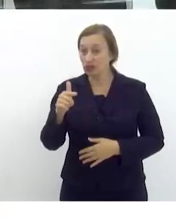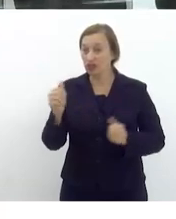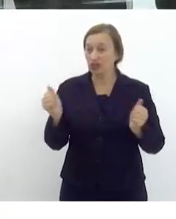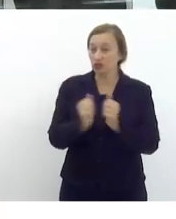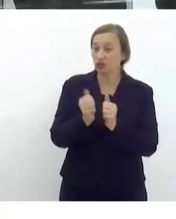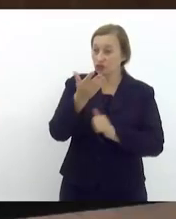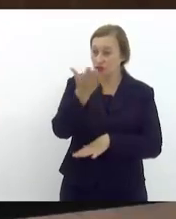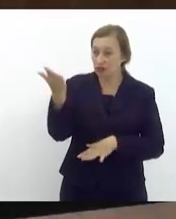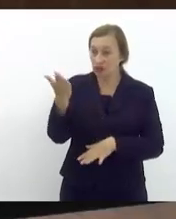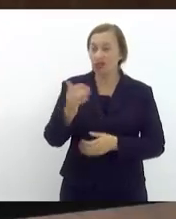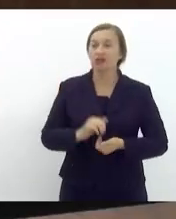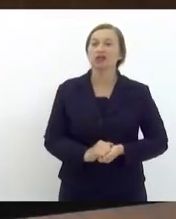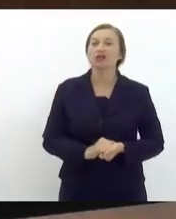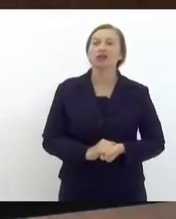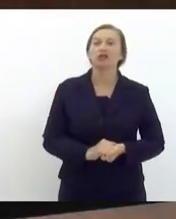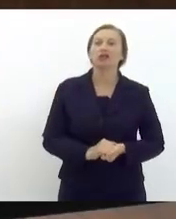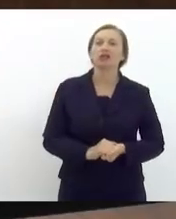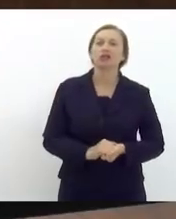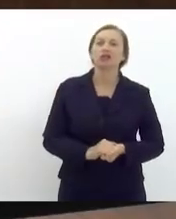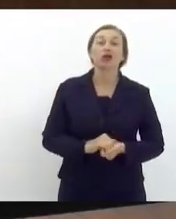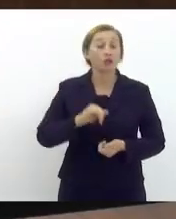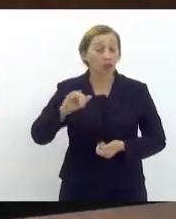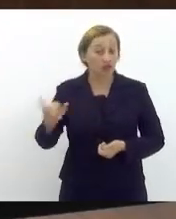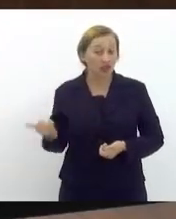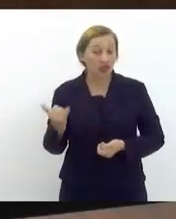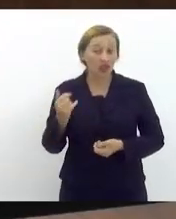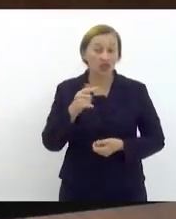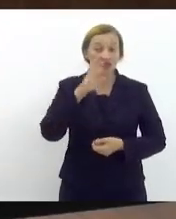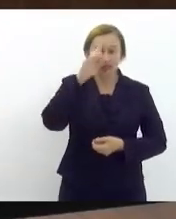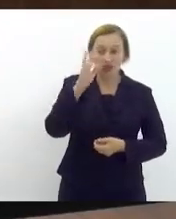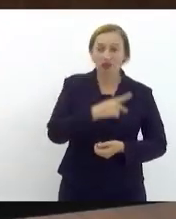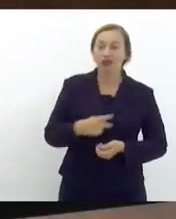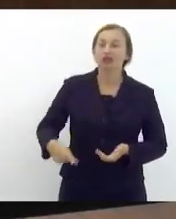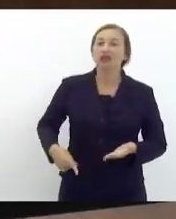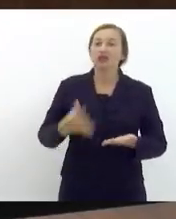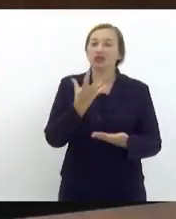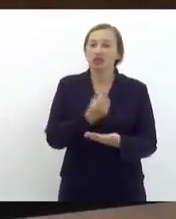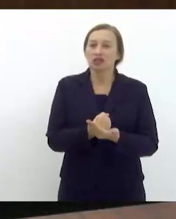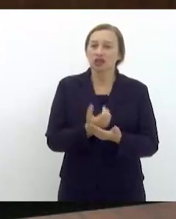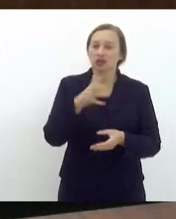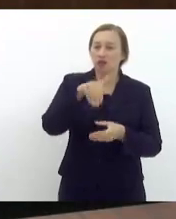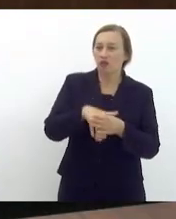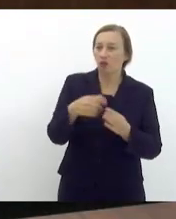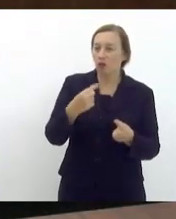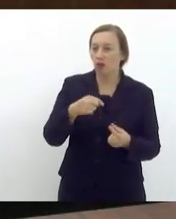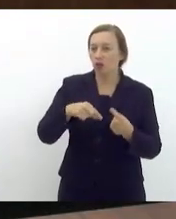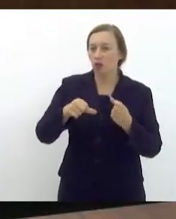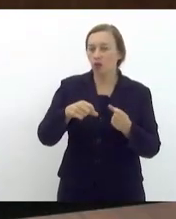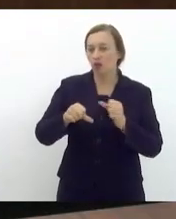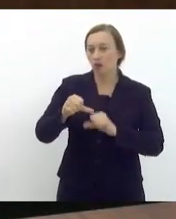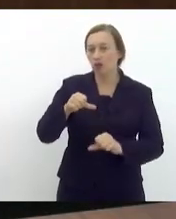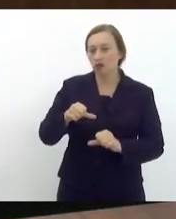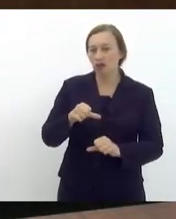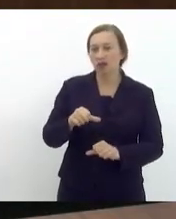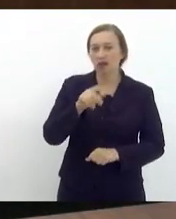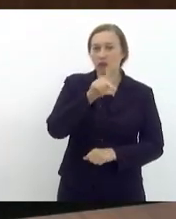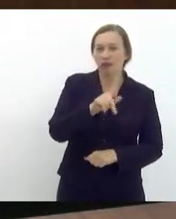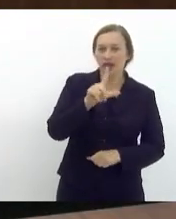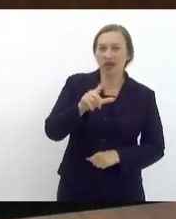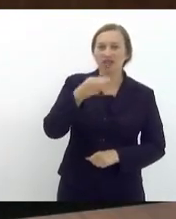presidente aproveitar aqui oportunidade também eu quero registrar o meu voto contrário ao PL